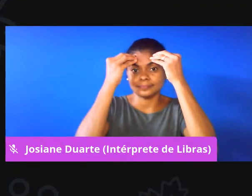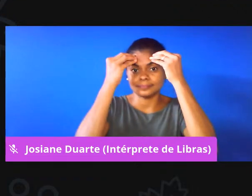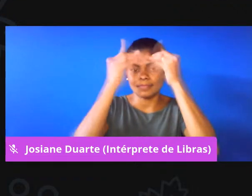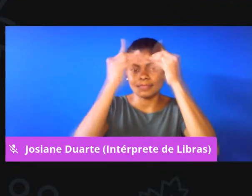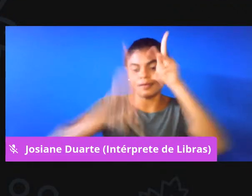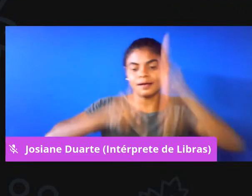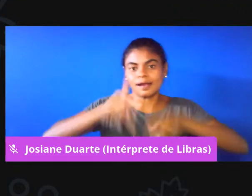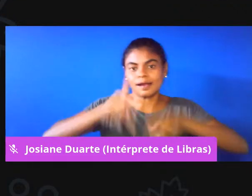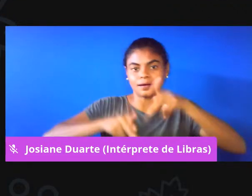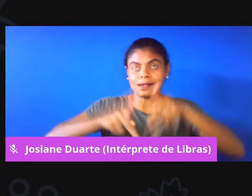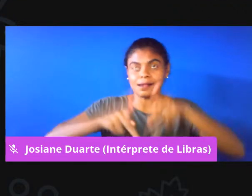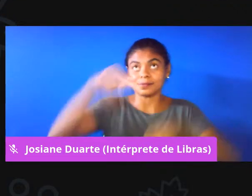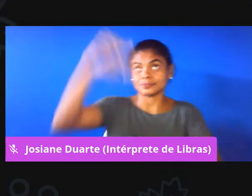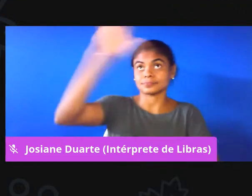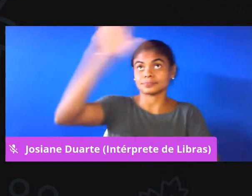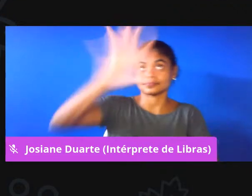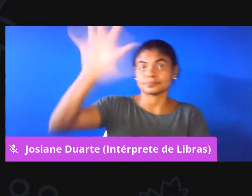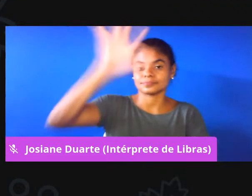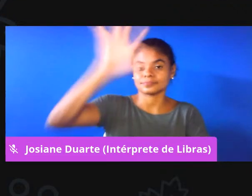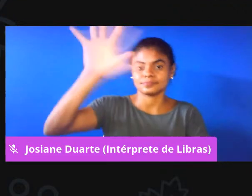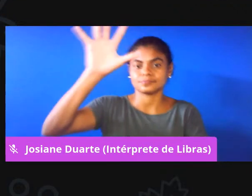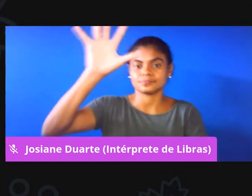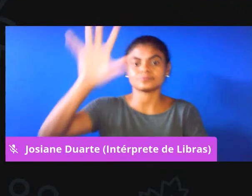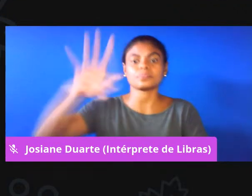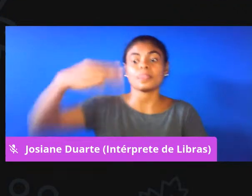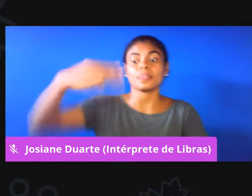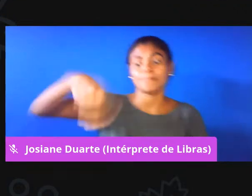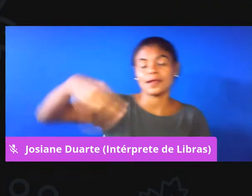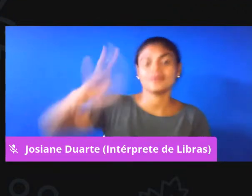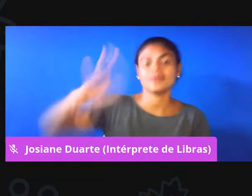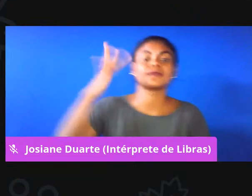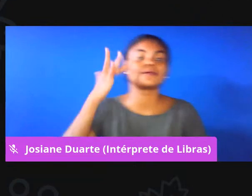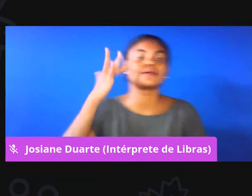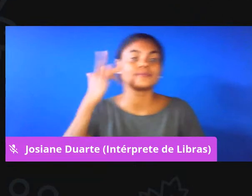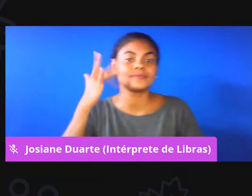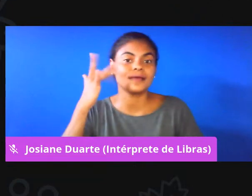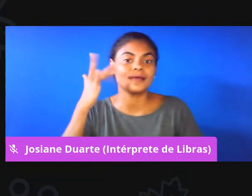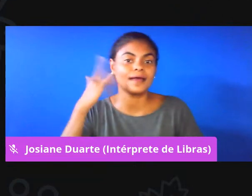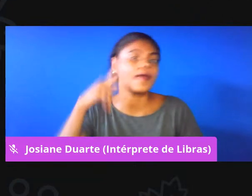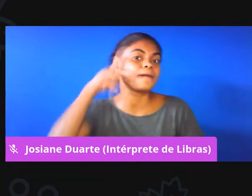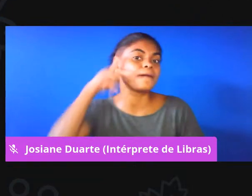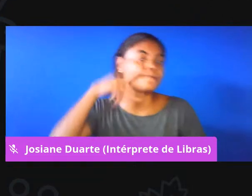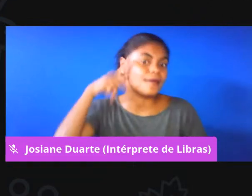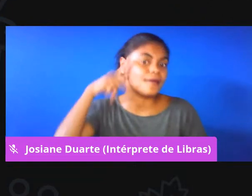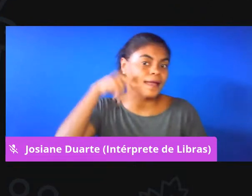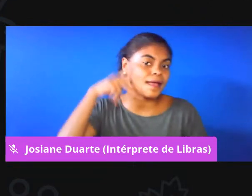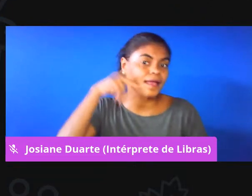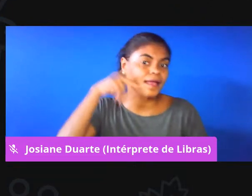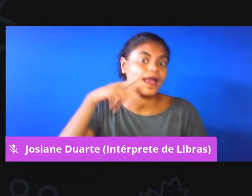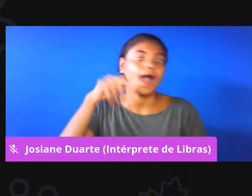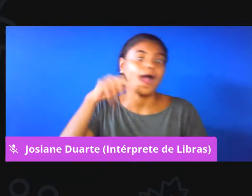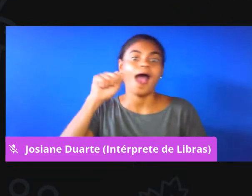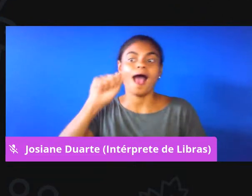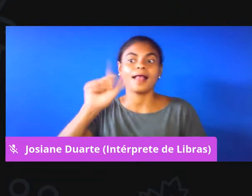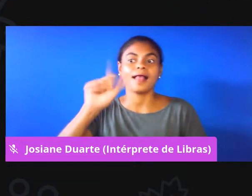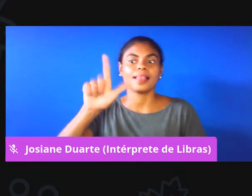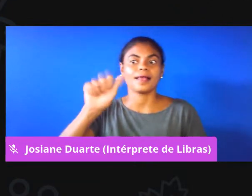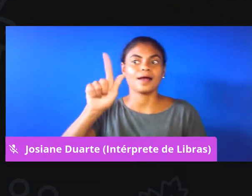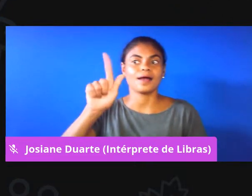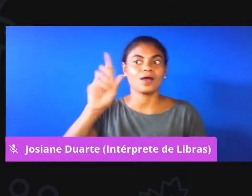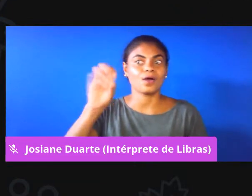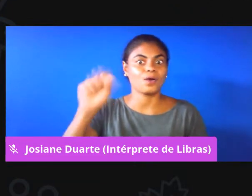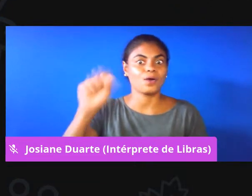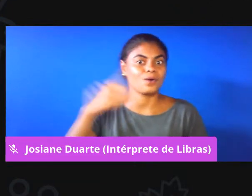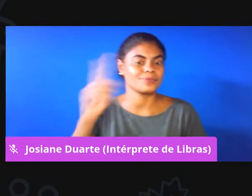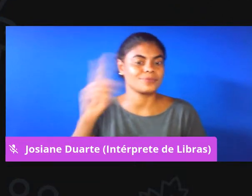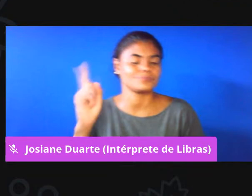estados da Paraíba, Ceará, Maranhão e Alagoas, podemos nos perguntar, como muitos colegas dialetólogos e sociolinguistas também o fazem,